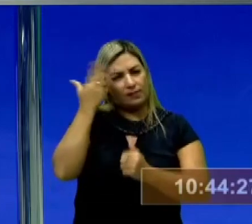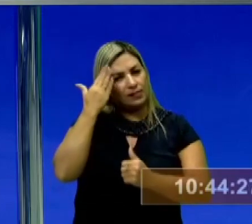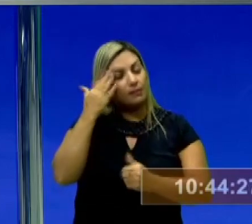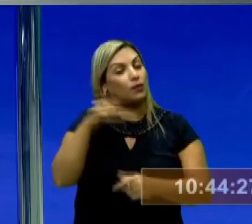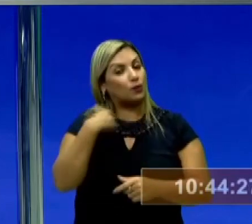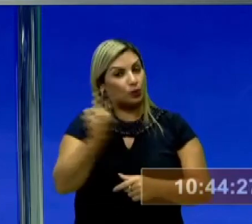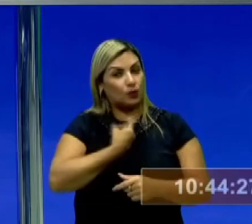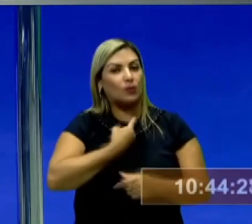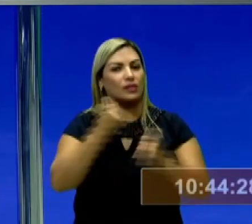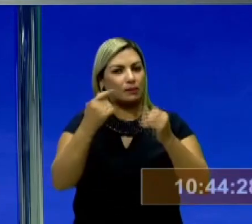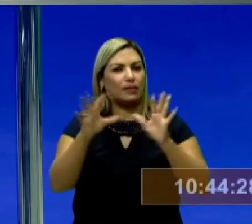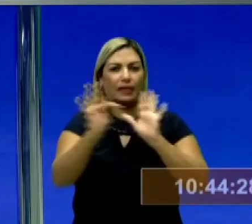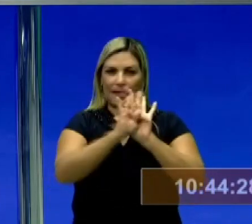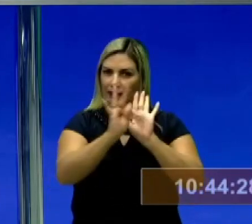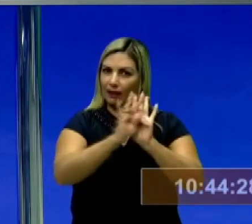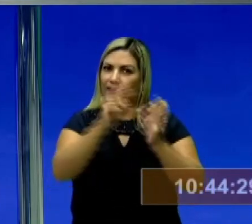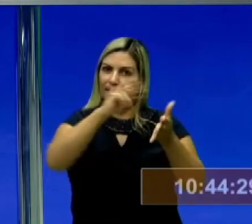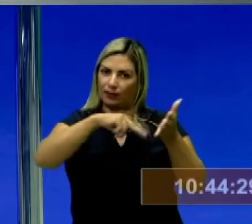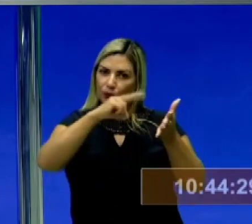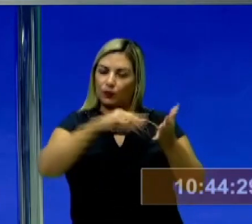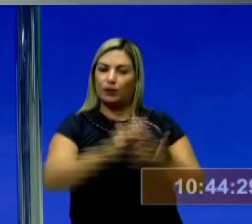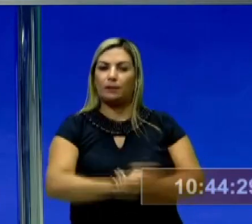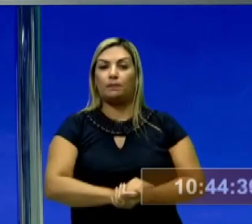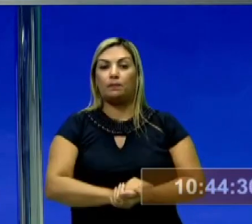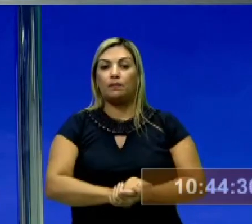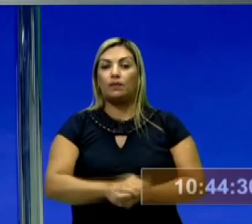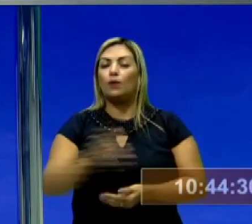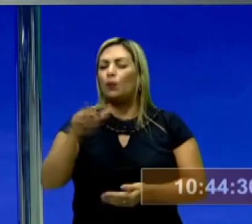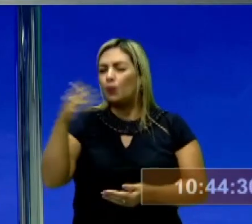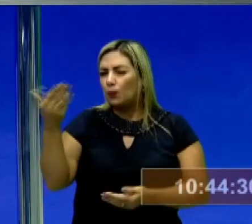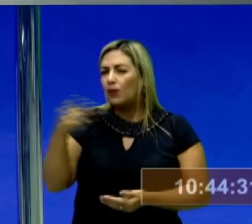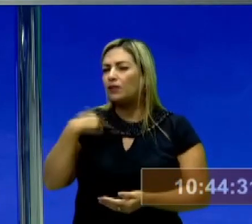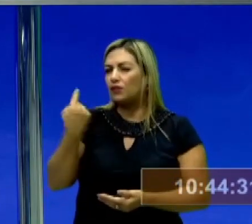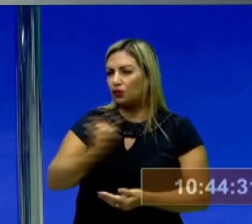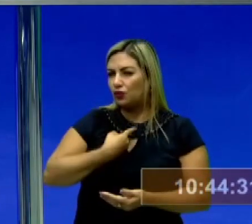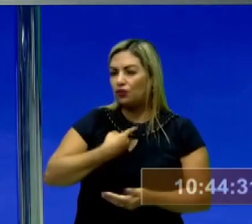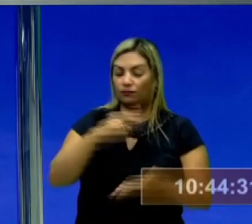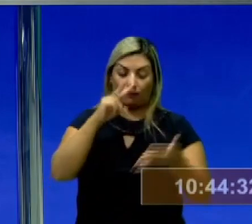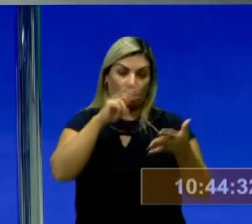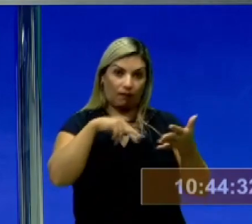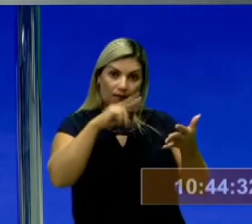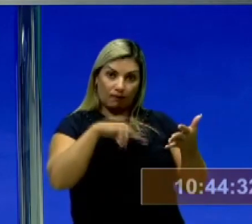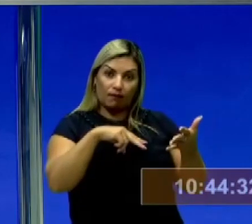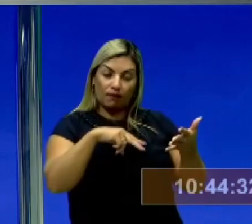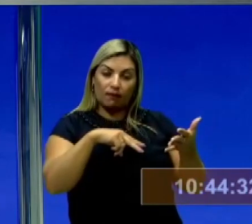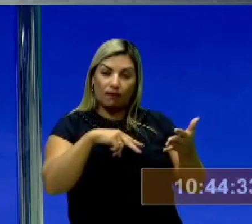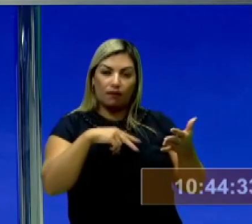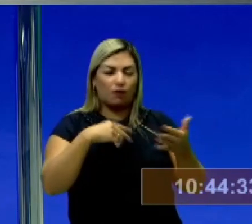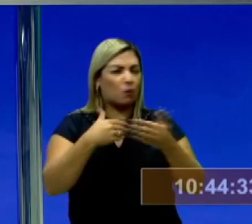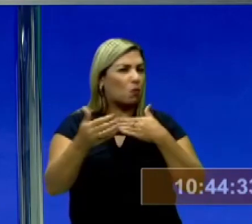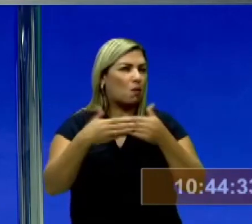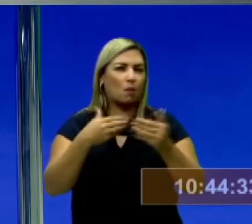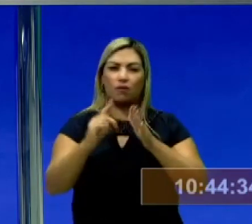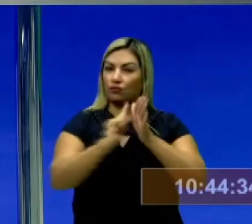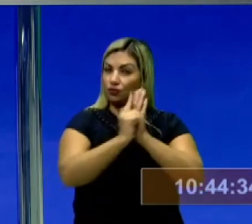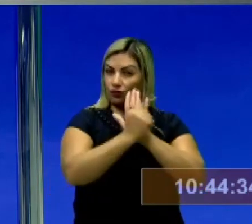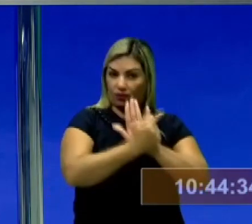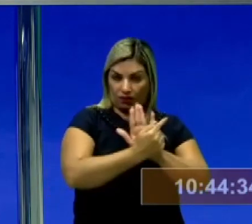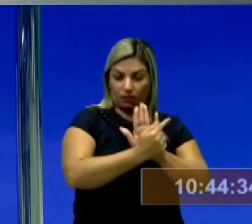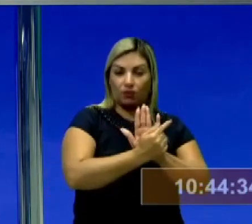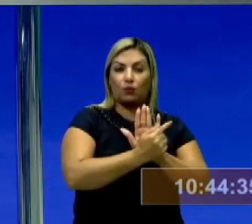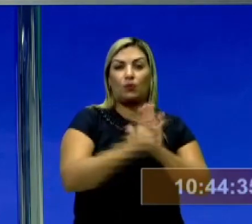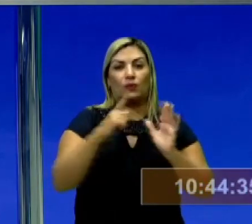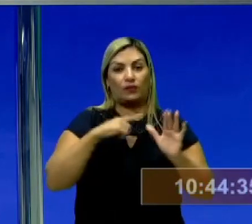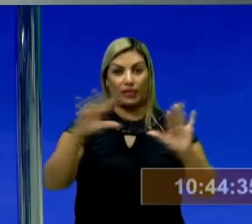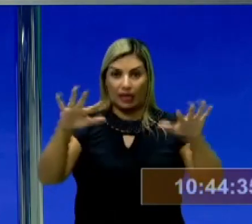sobre as técnicas de leitura. Então, quando a gente vai fazer uma leitura, seja de qual gênero for, você